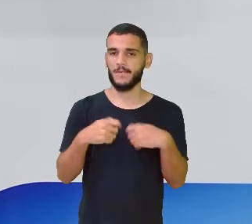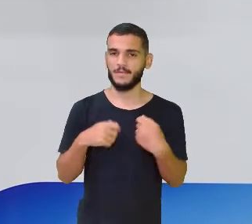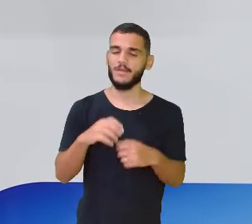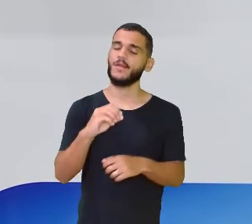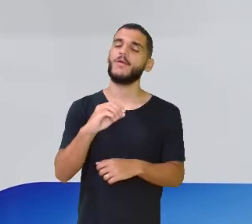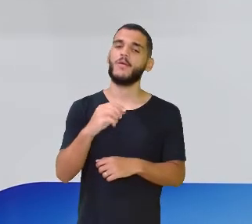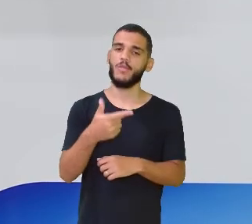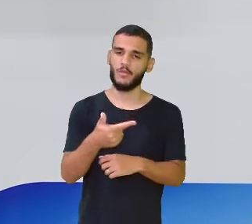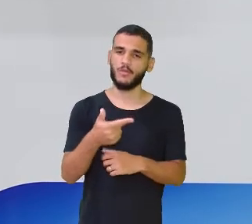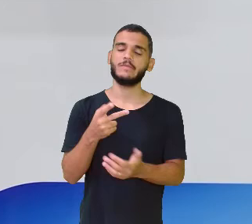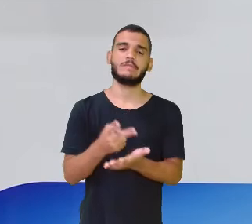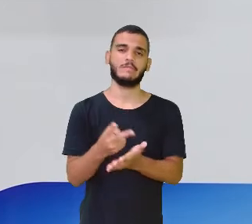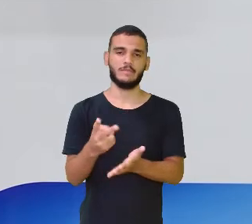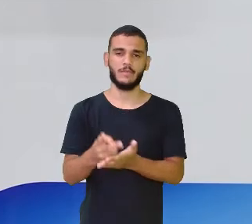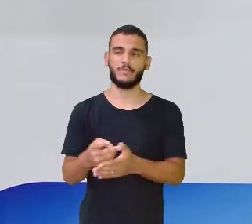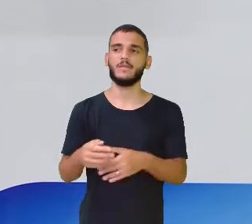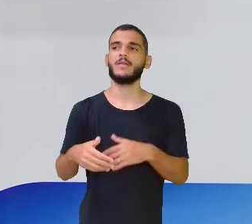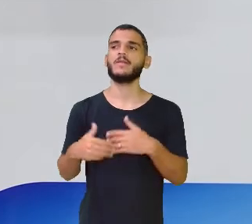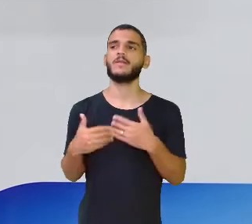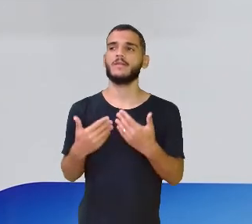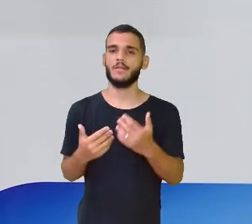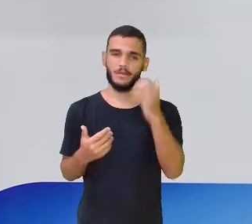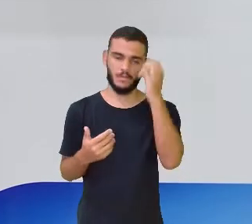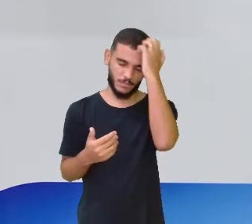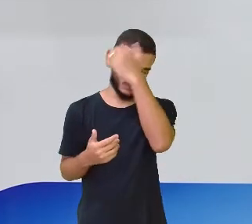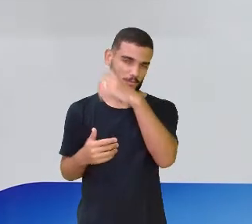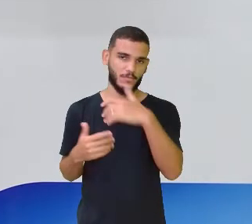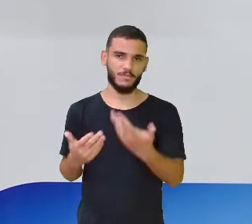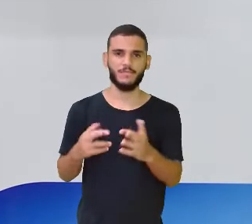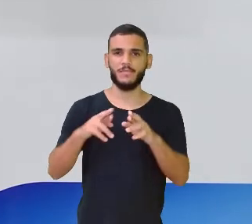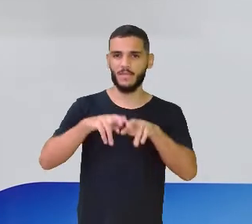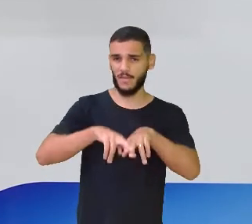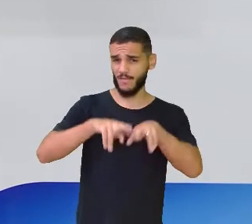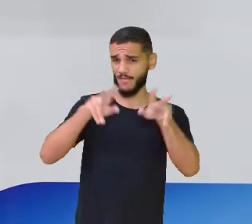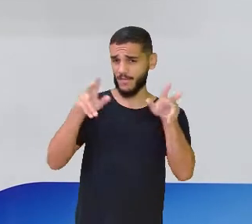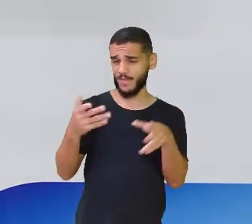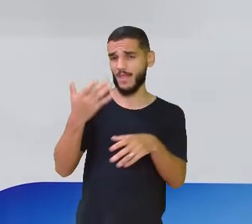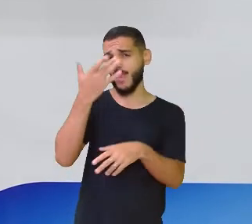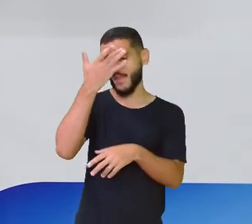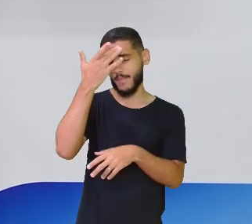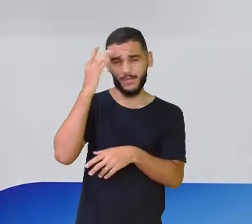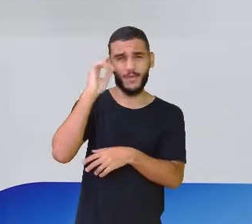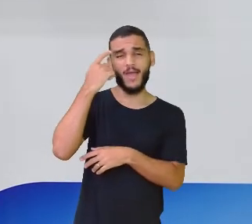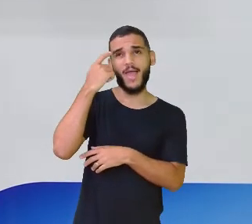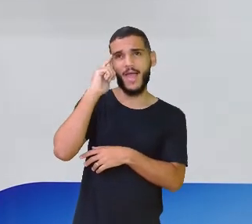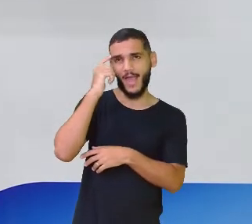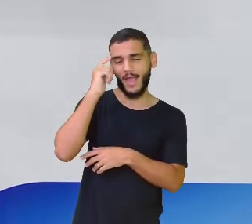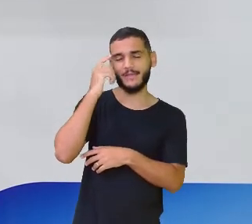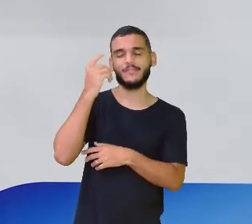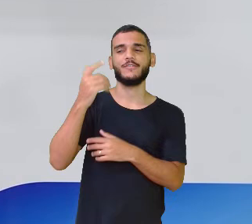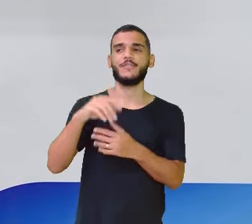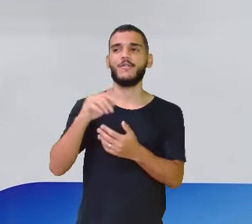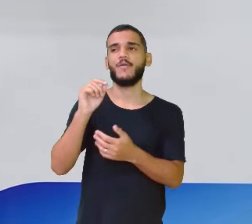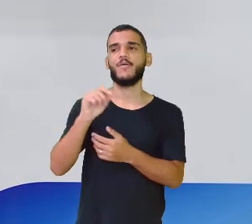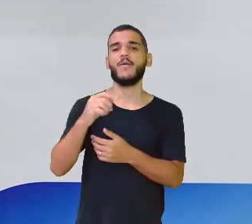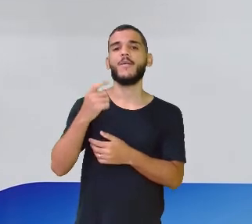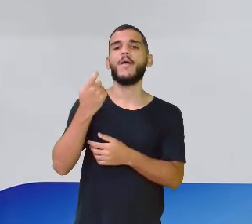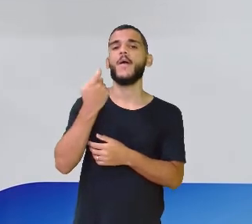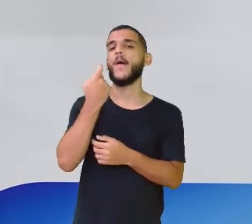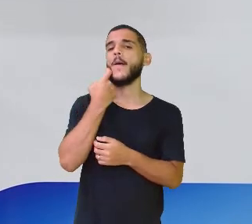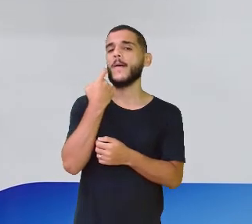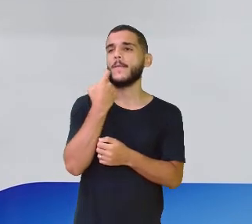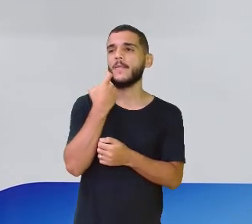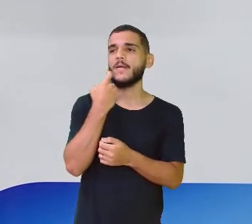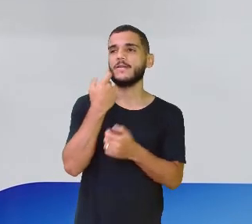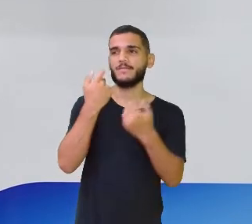desse oxigênio, tá? Porque, ao contrário que algumas pessoas pensam, o peixe,